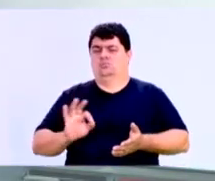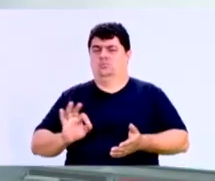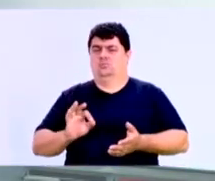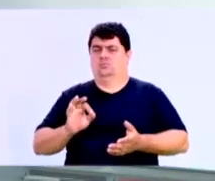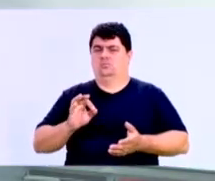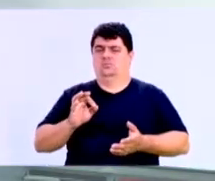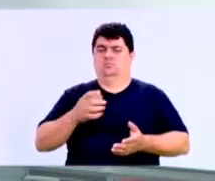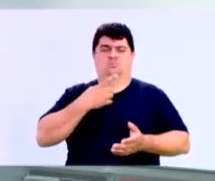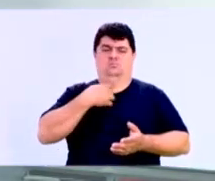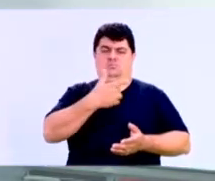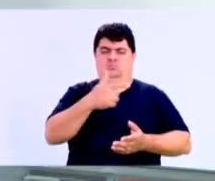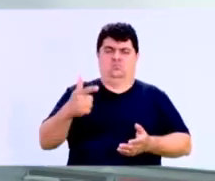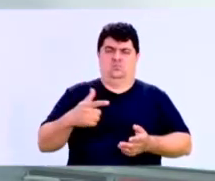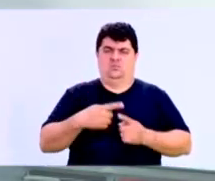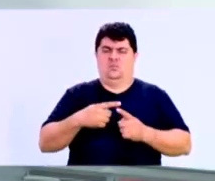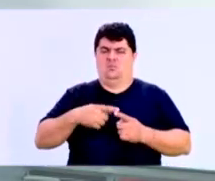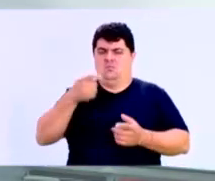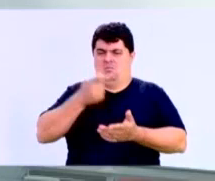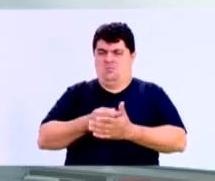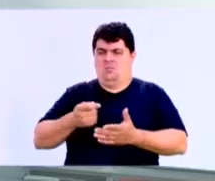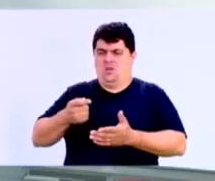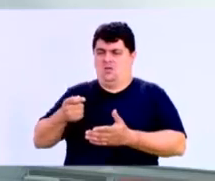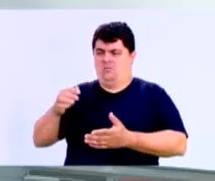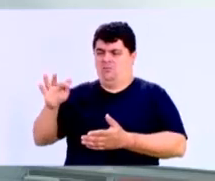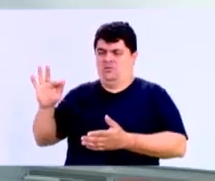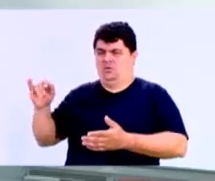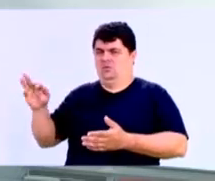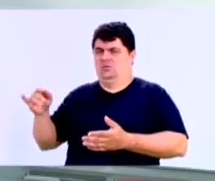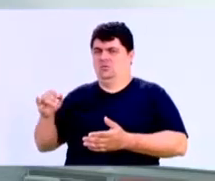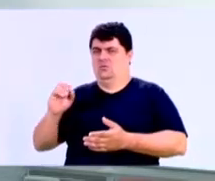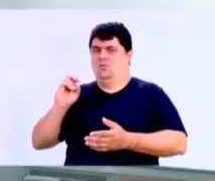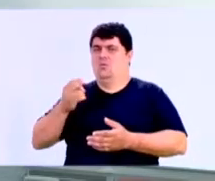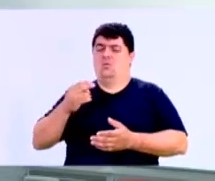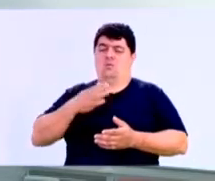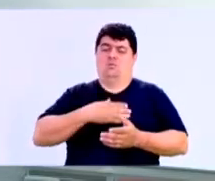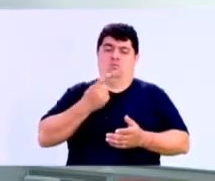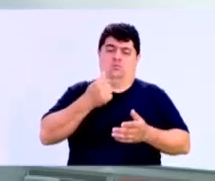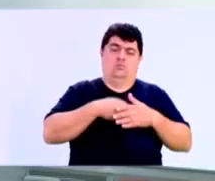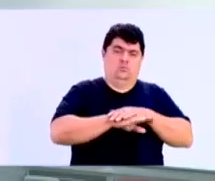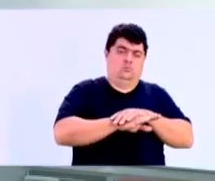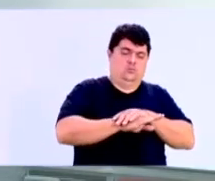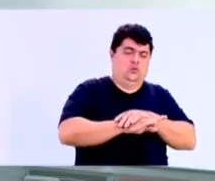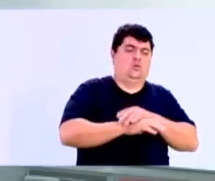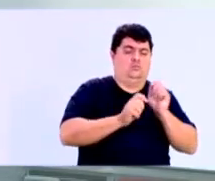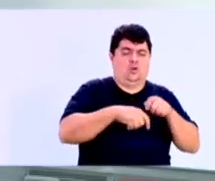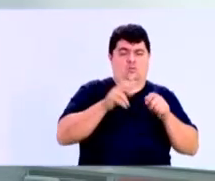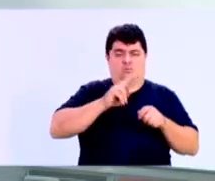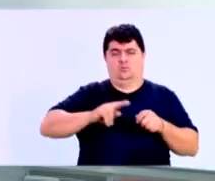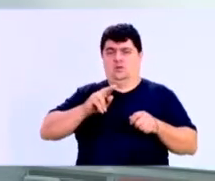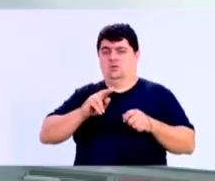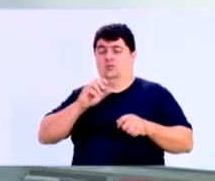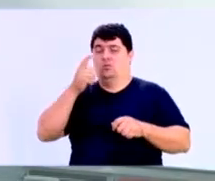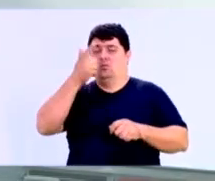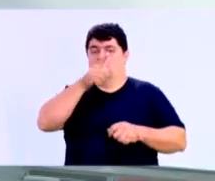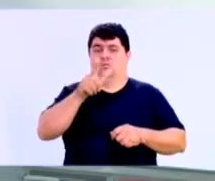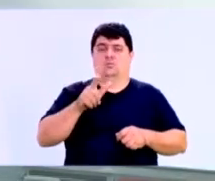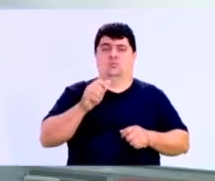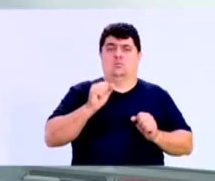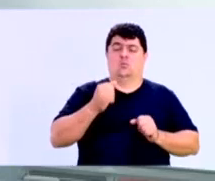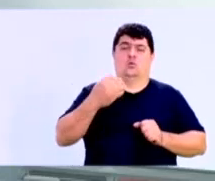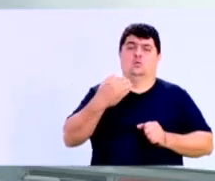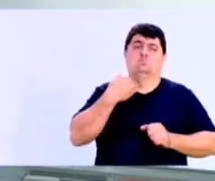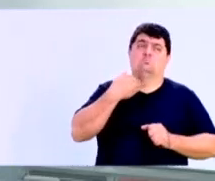Ok? Entre pagar mais juros para fornecedores, eu escolho a melhor opção. Ou tem capital próprio, pode ter terceiros? Pode. Pode ser que os bancos